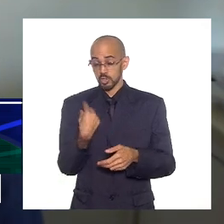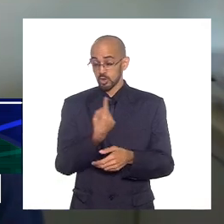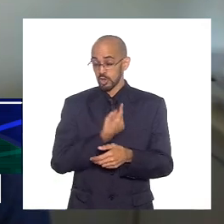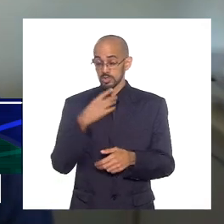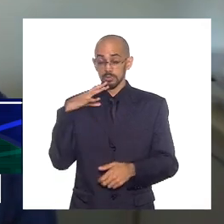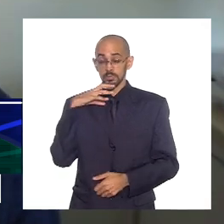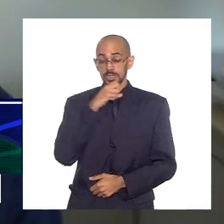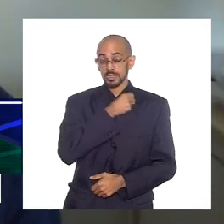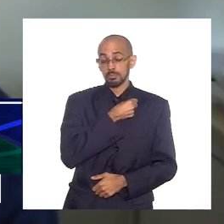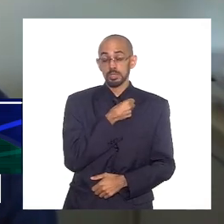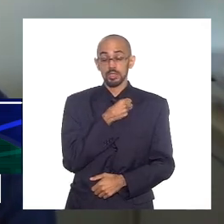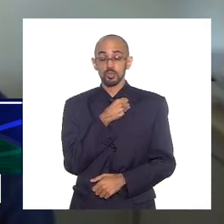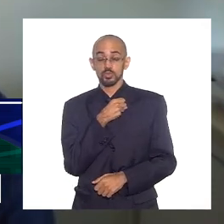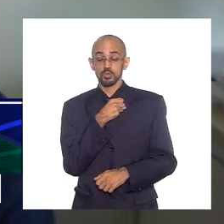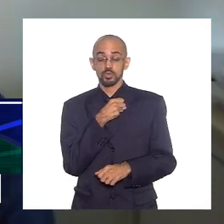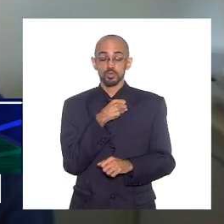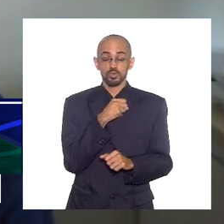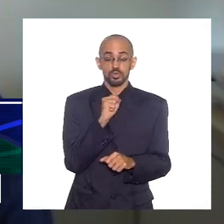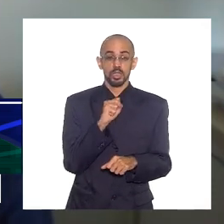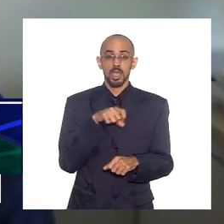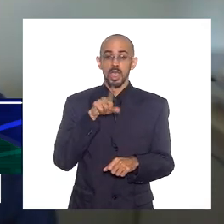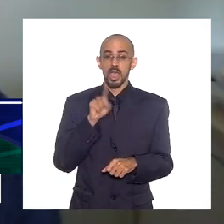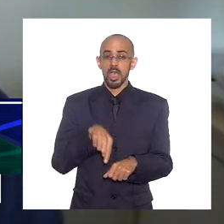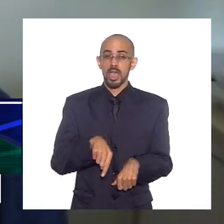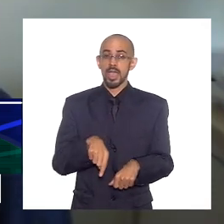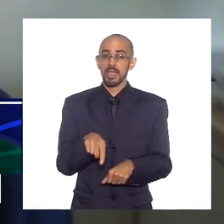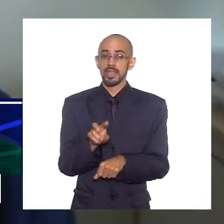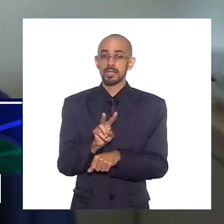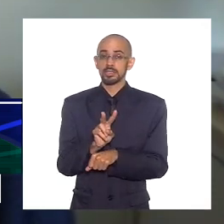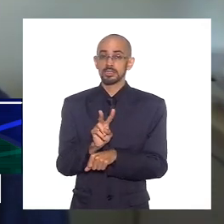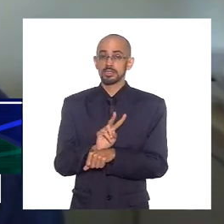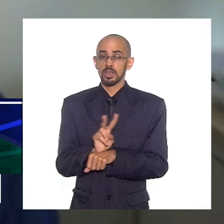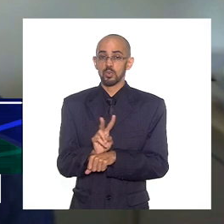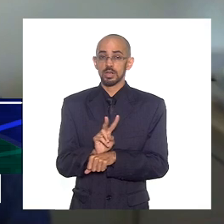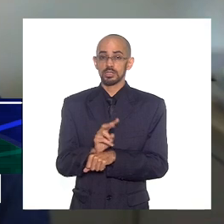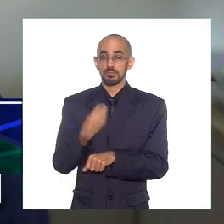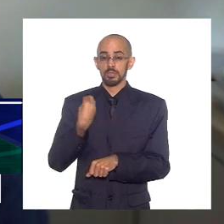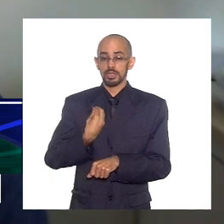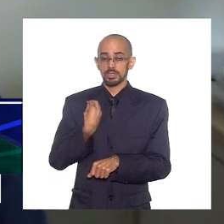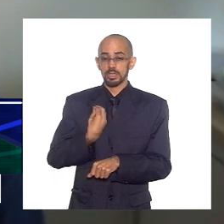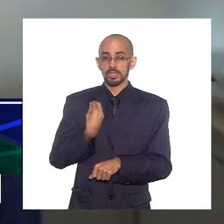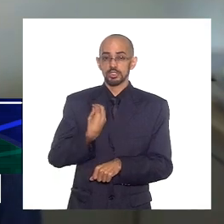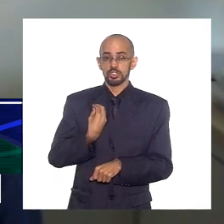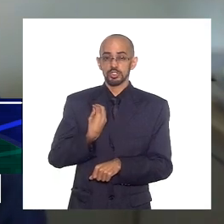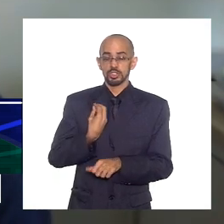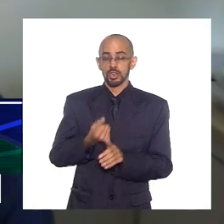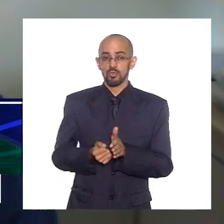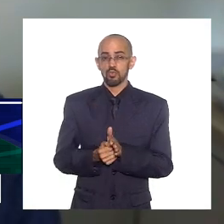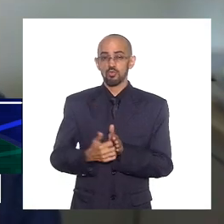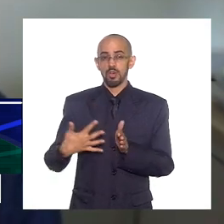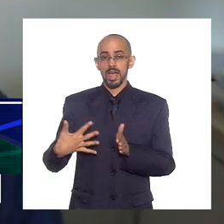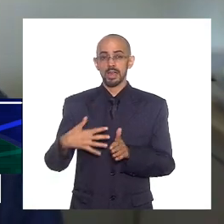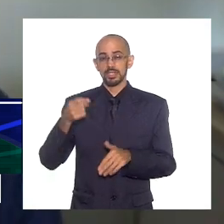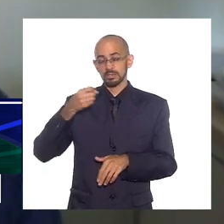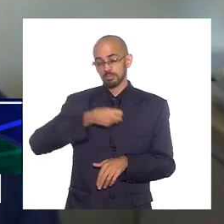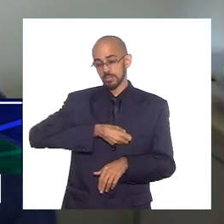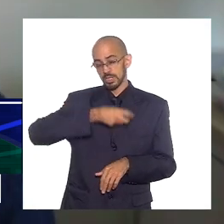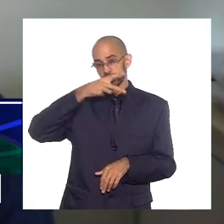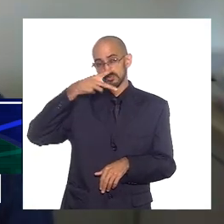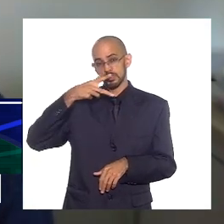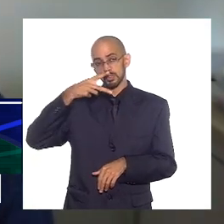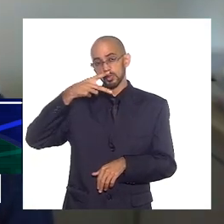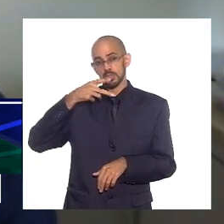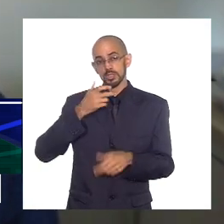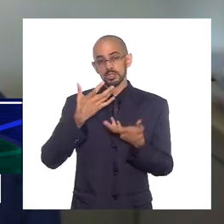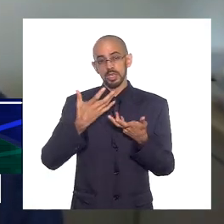manto da segurança presente é diversas prefeituras quererem